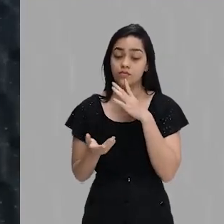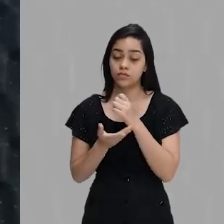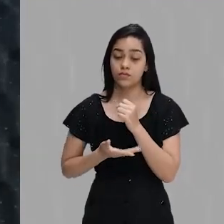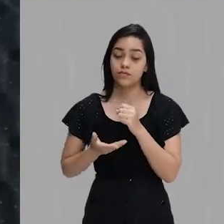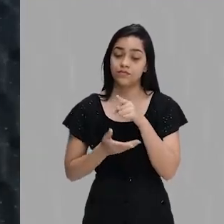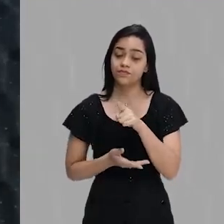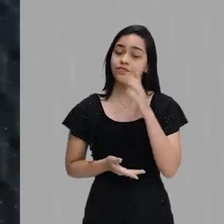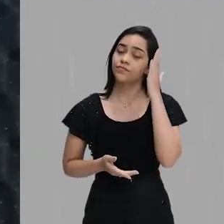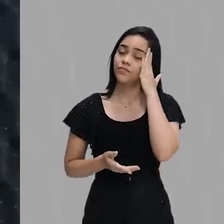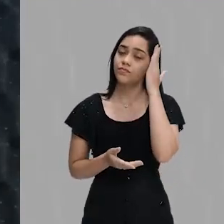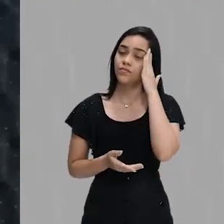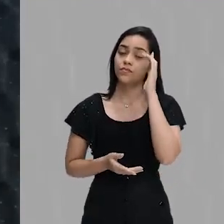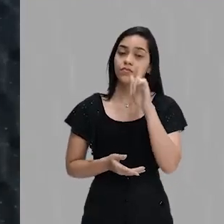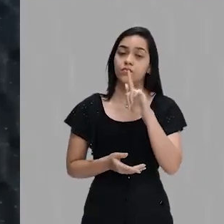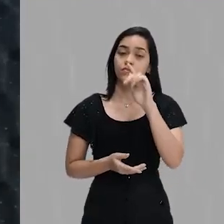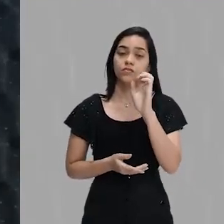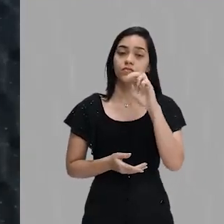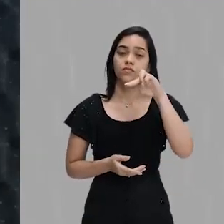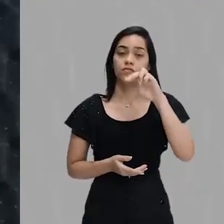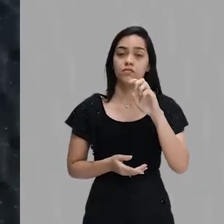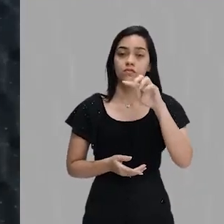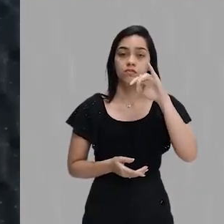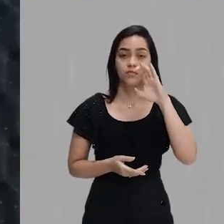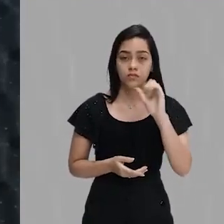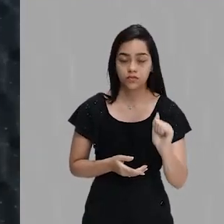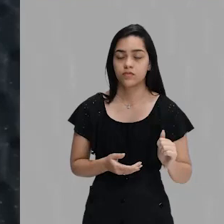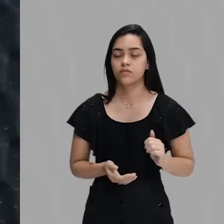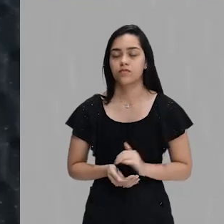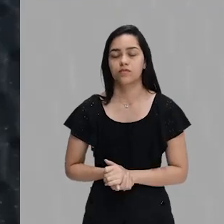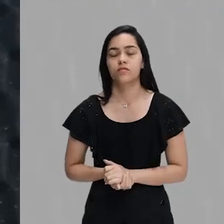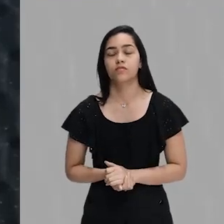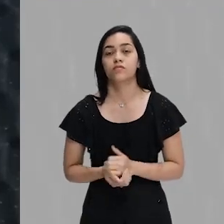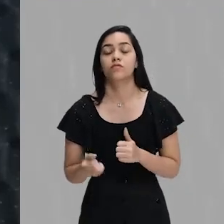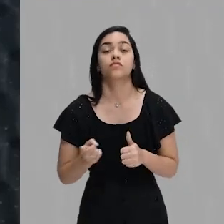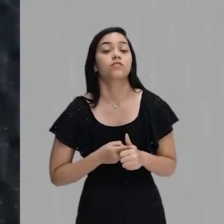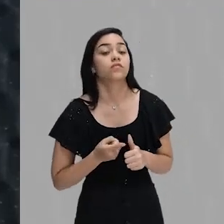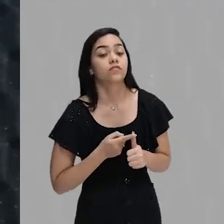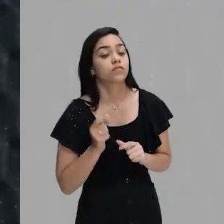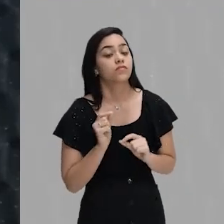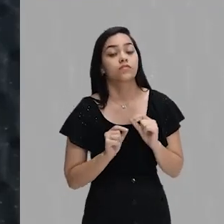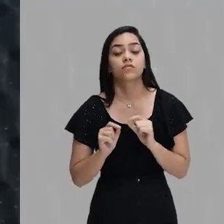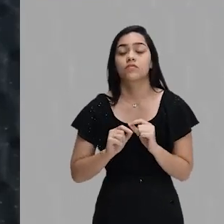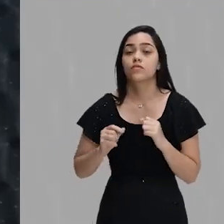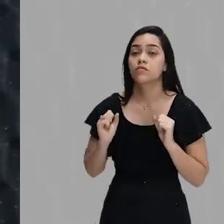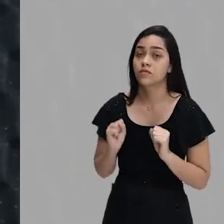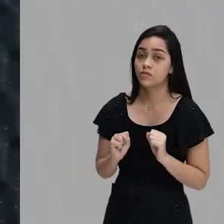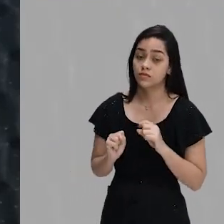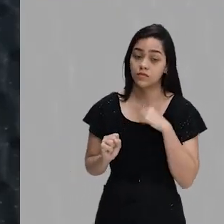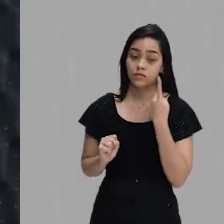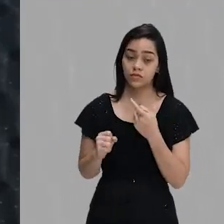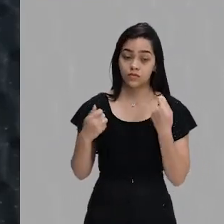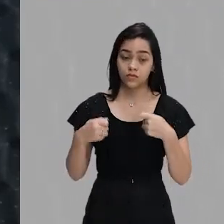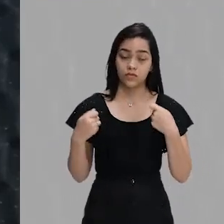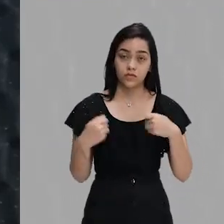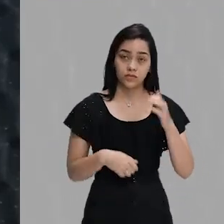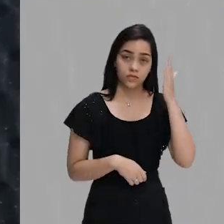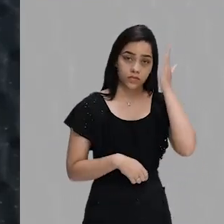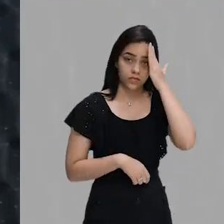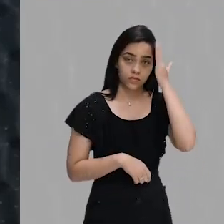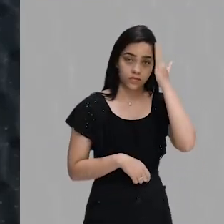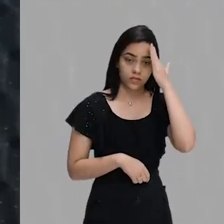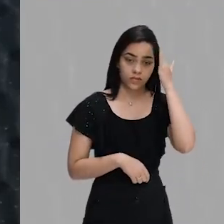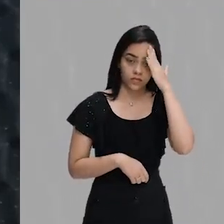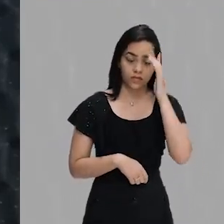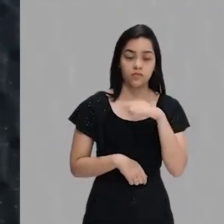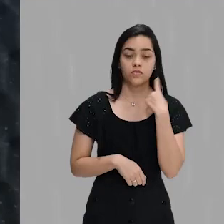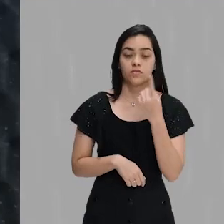para você entender genética, certo, pessoal? Então, primeira coisa que nós precisamos entender